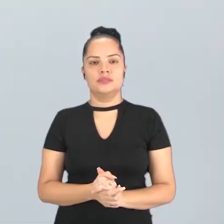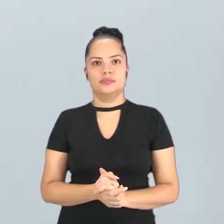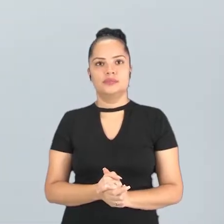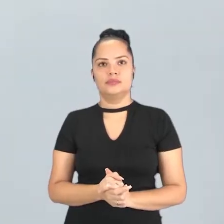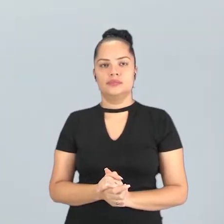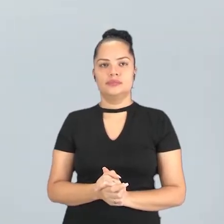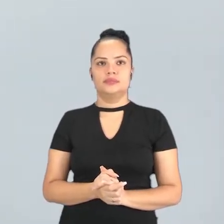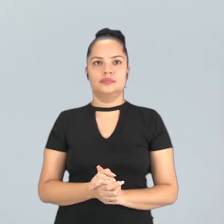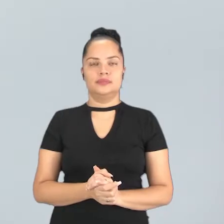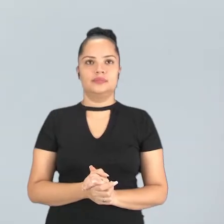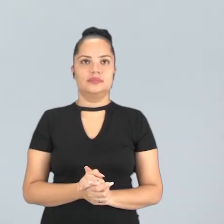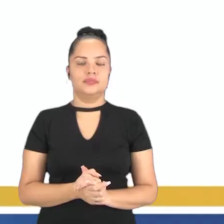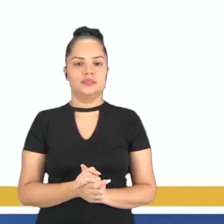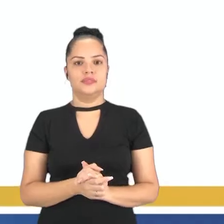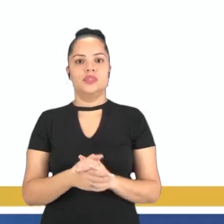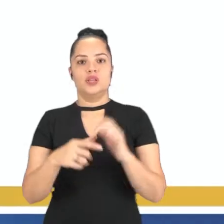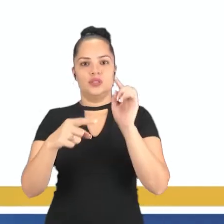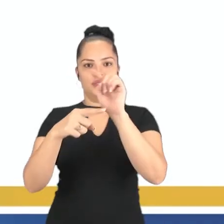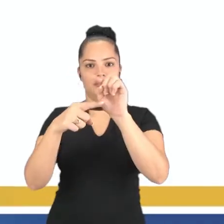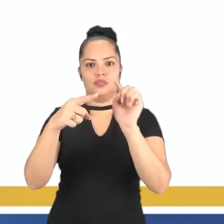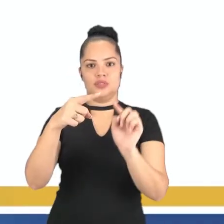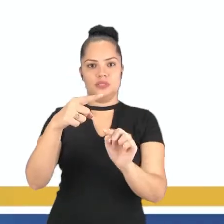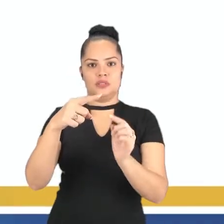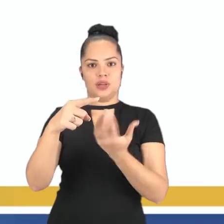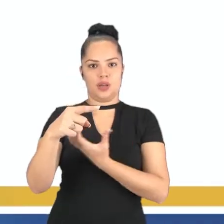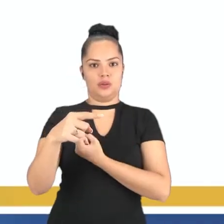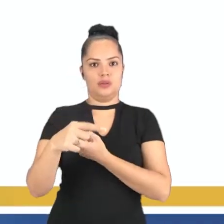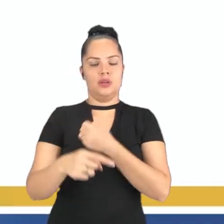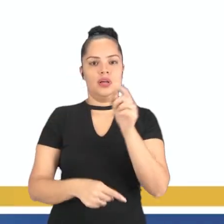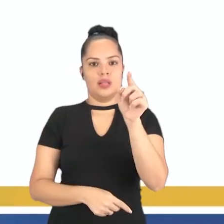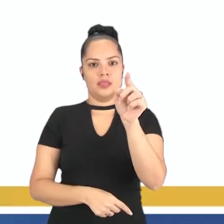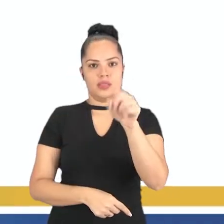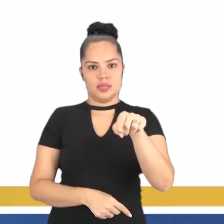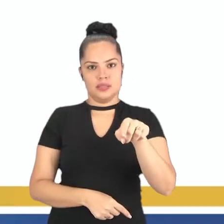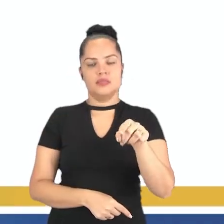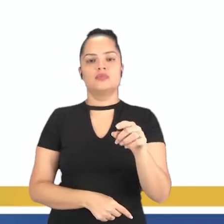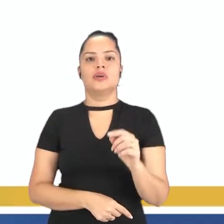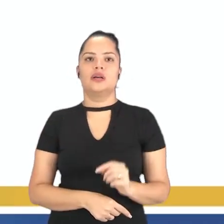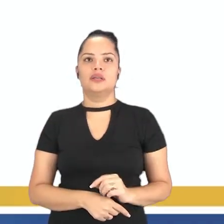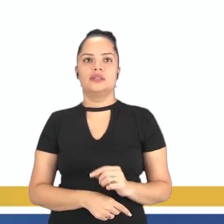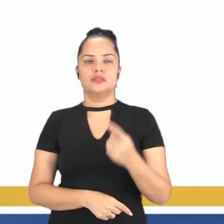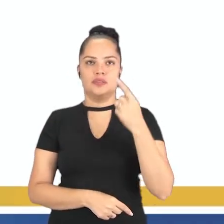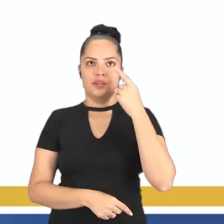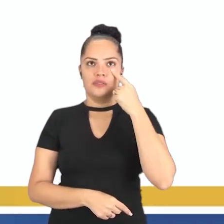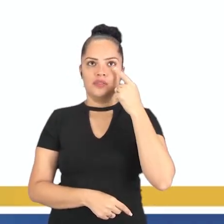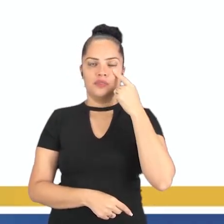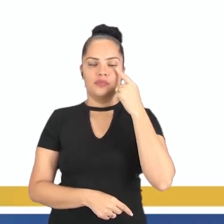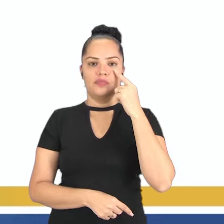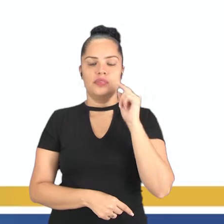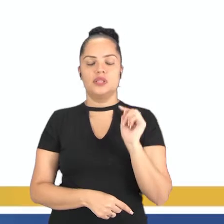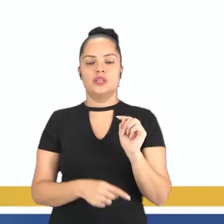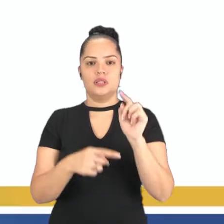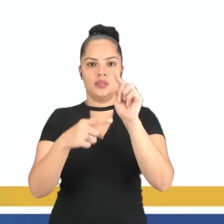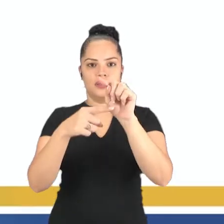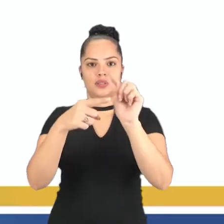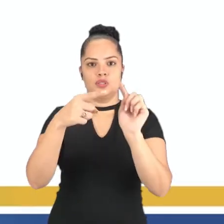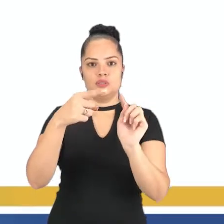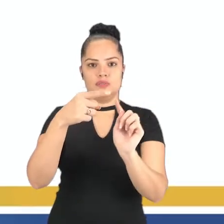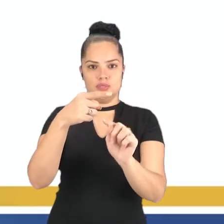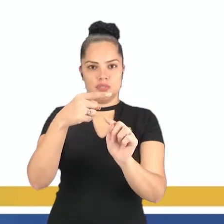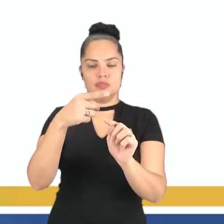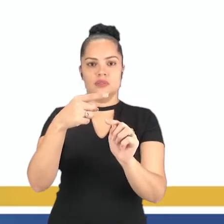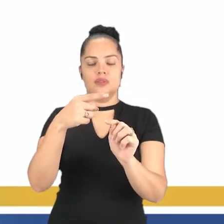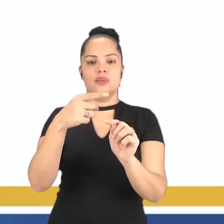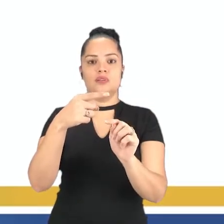lá. Então, divisão de decimais, pessoal. Então, para a gente dividir decimais, nós vamos analisar